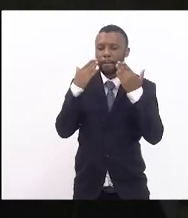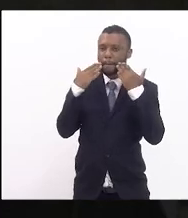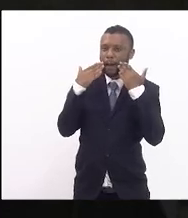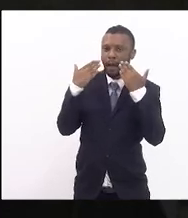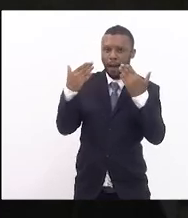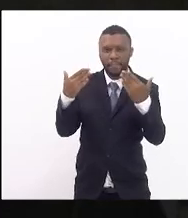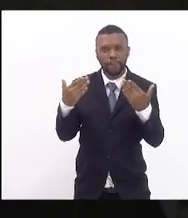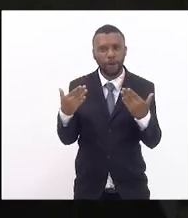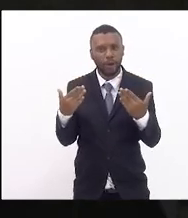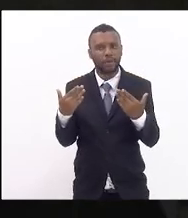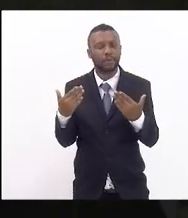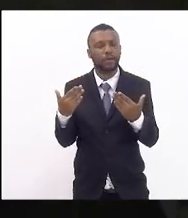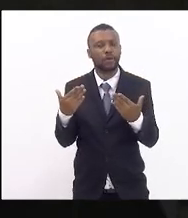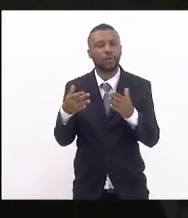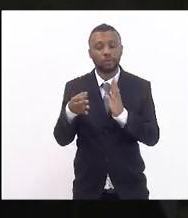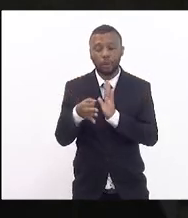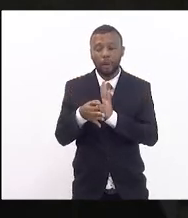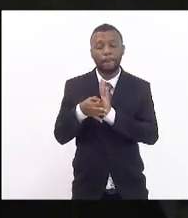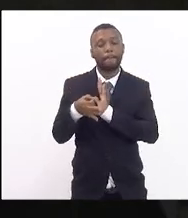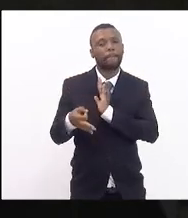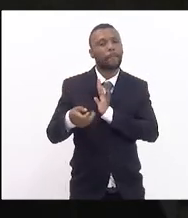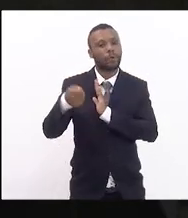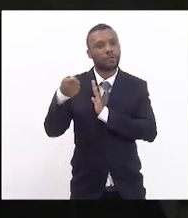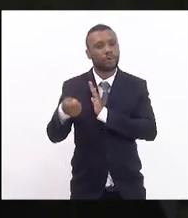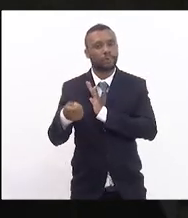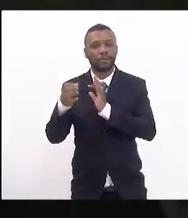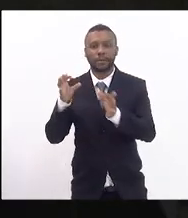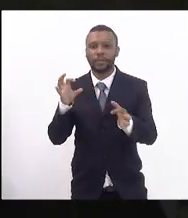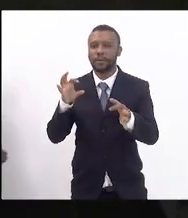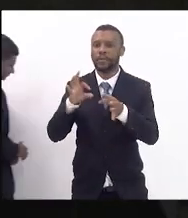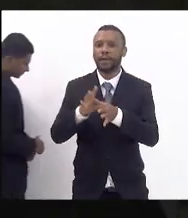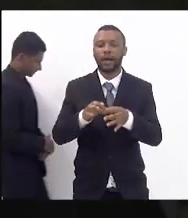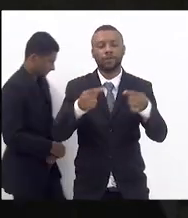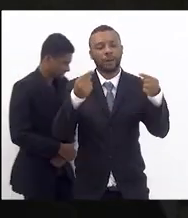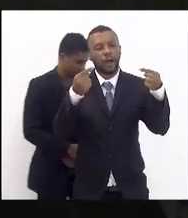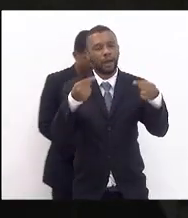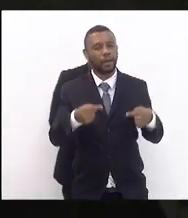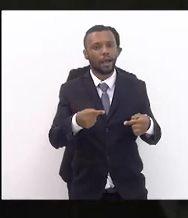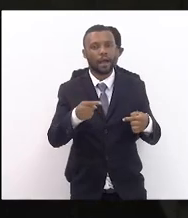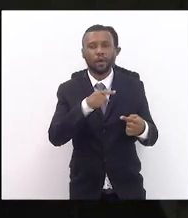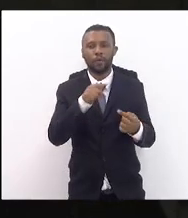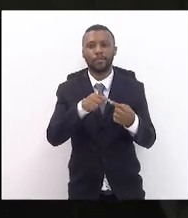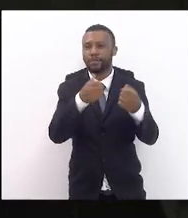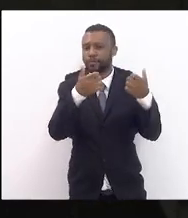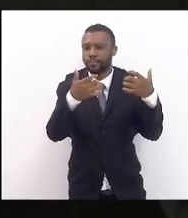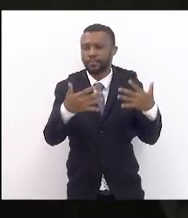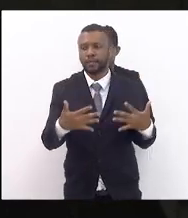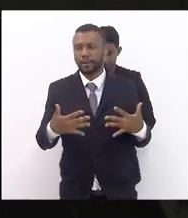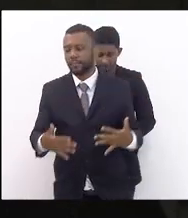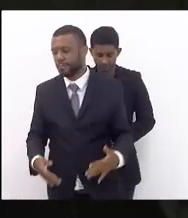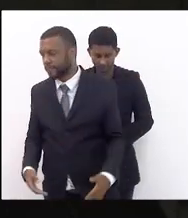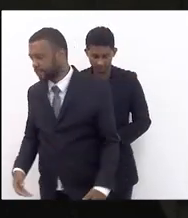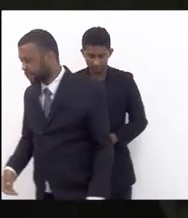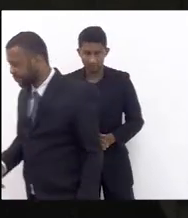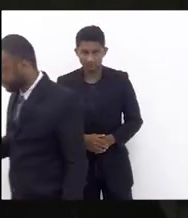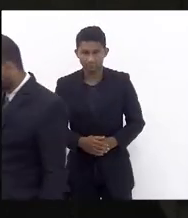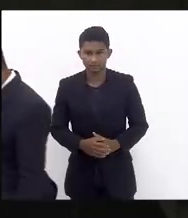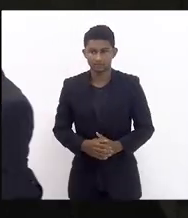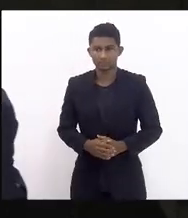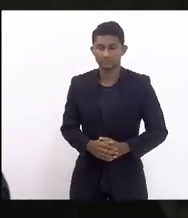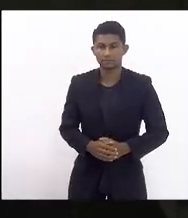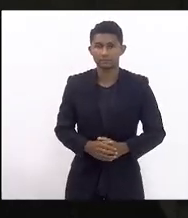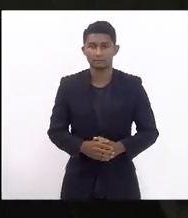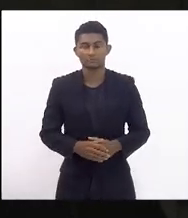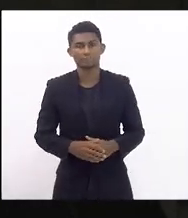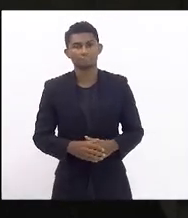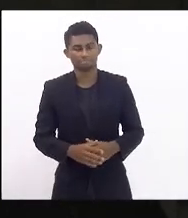seus posicionamentos como justificativa geopolítica dessa invasão.